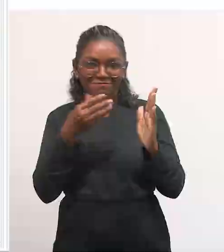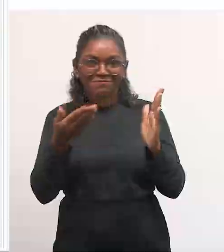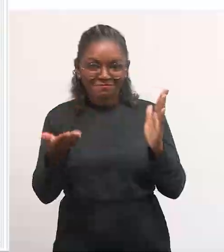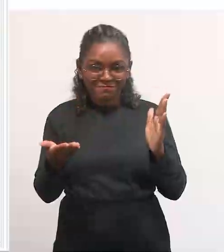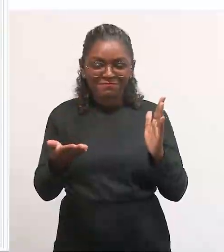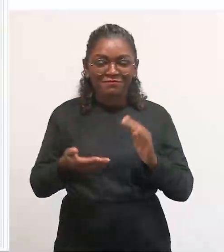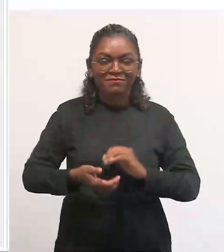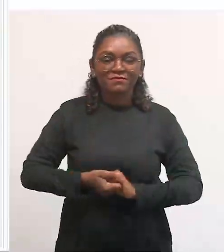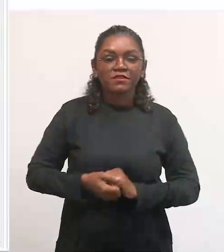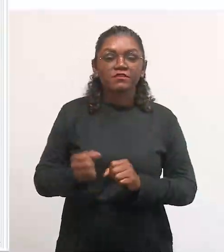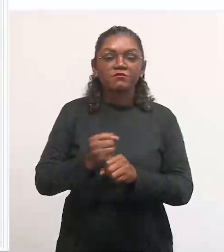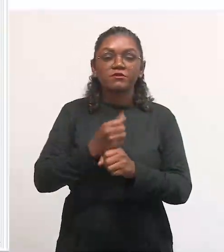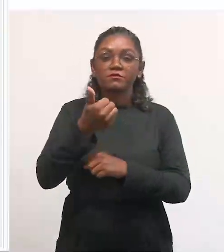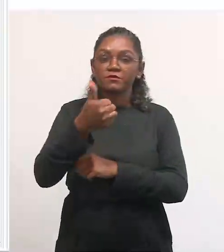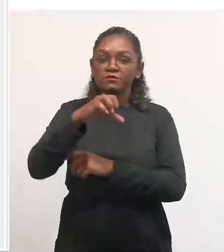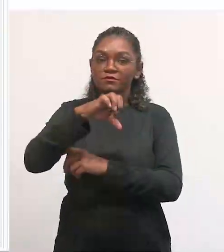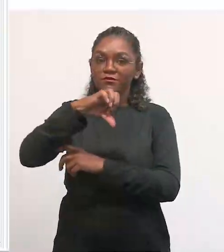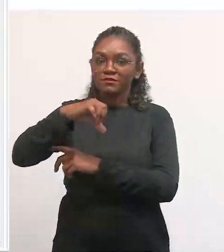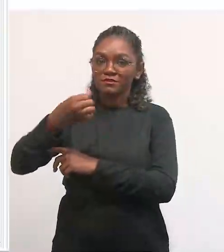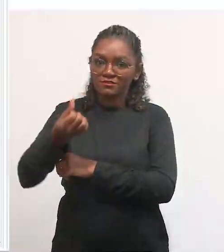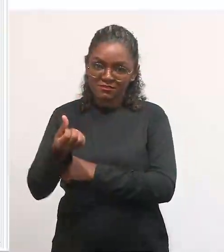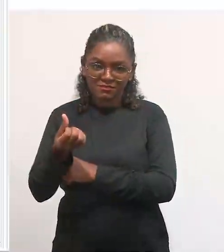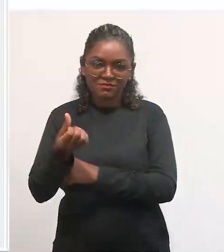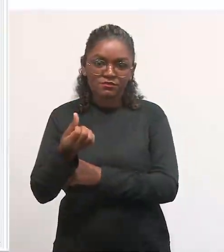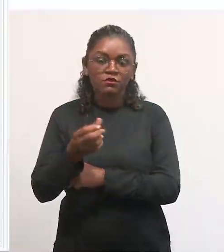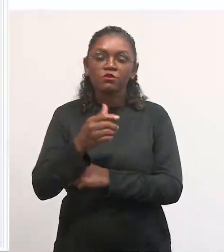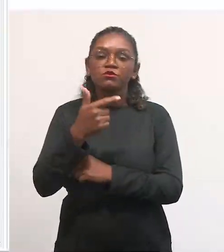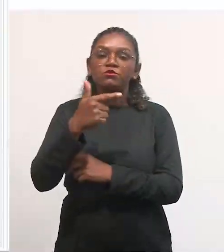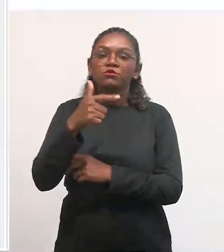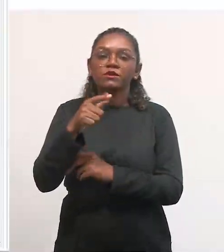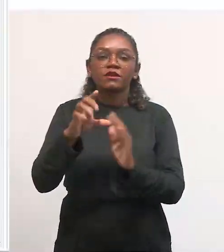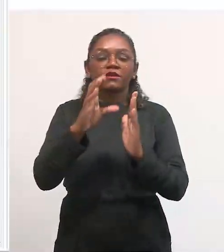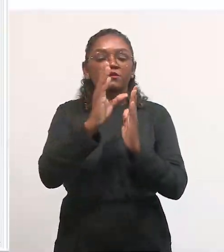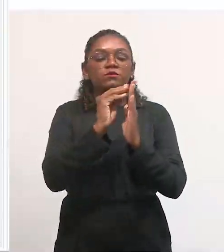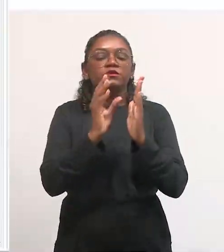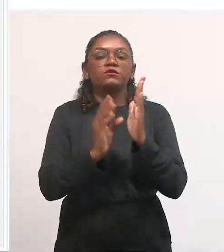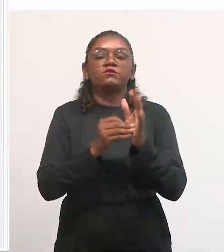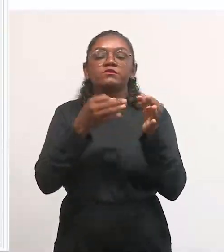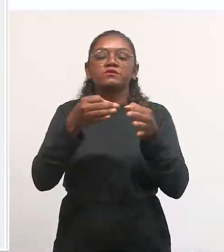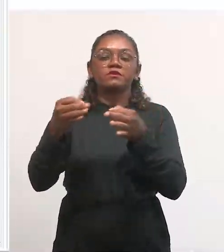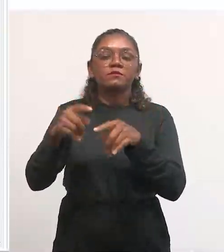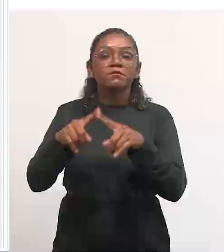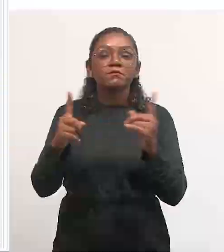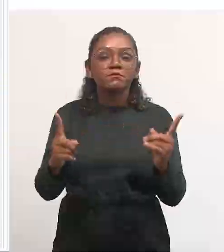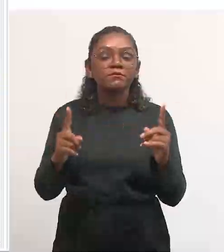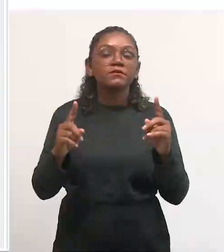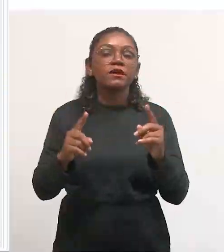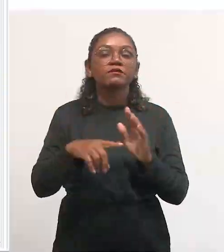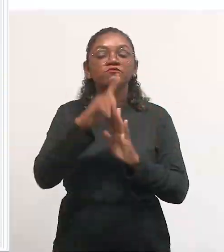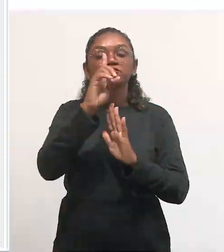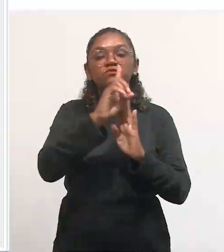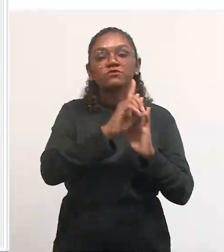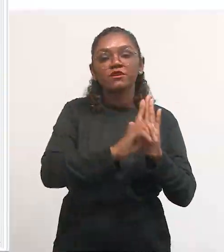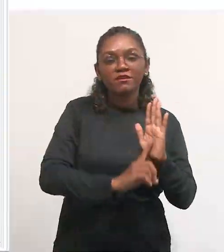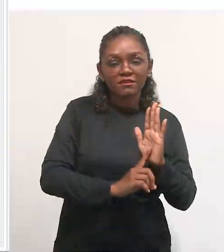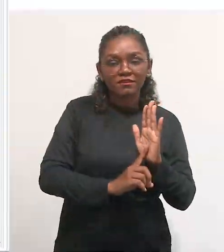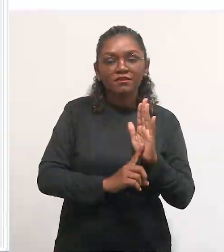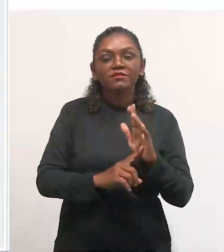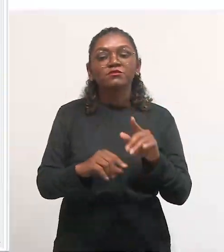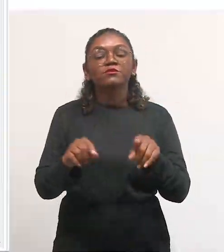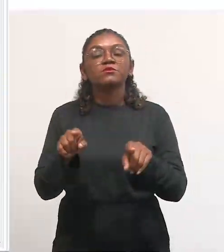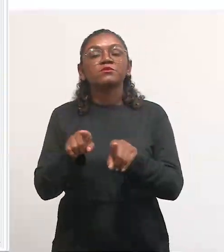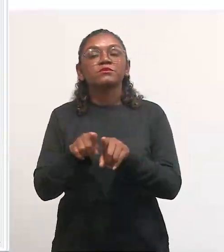um rol de conteúdos, mas ele está tratando daqueles direitos, daquelas condições